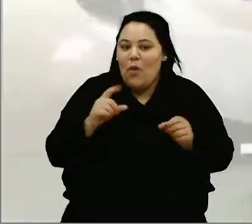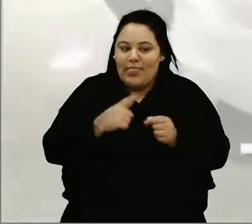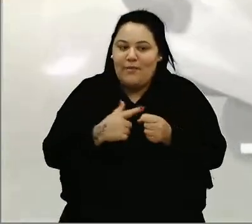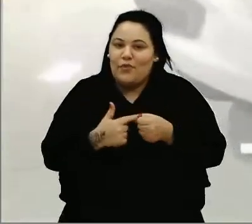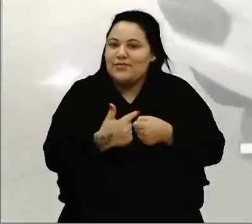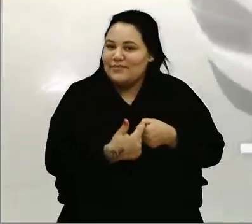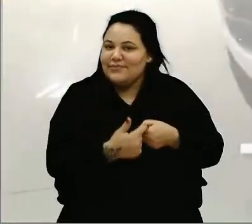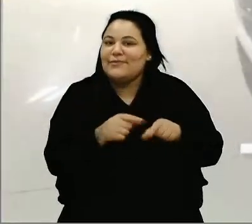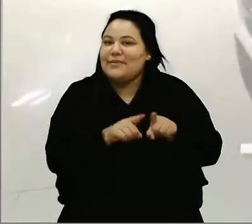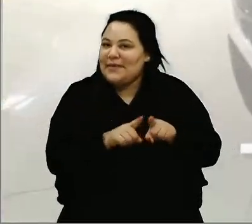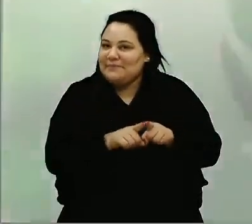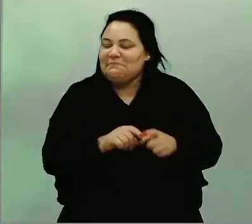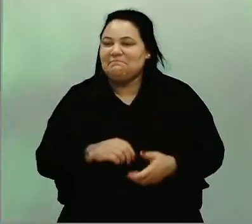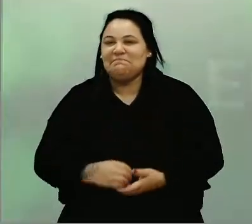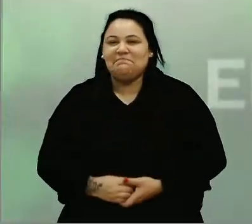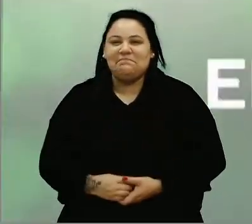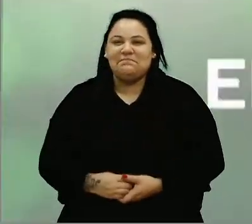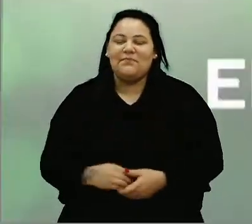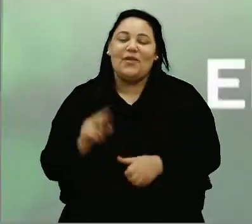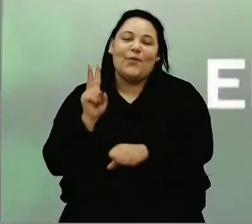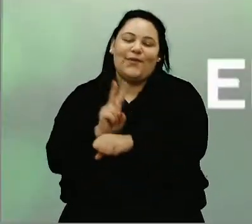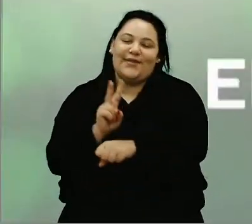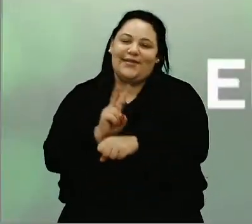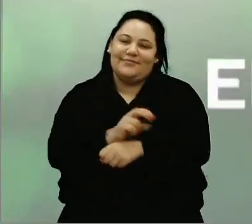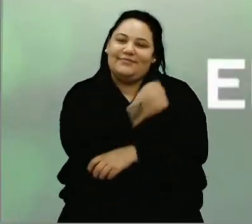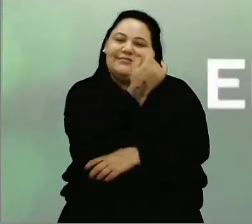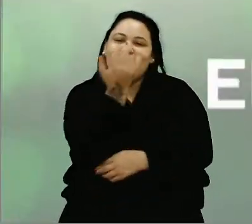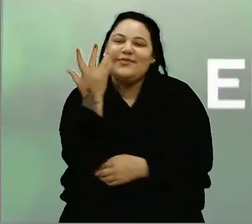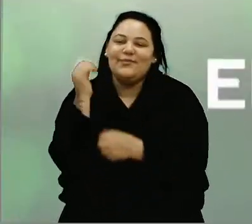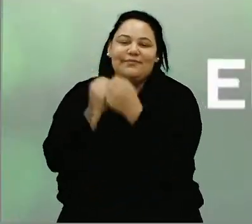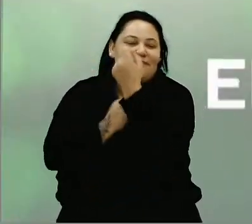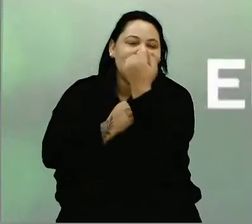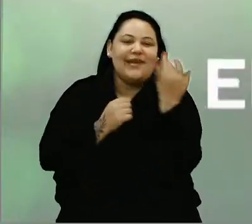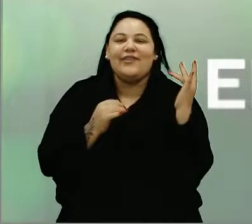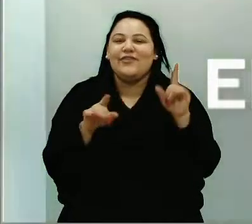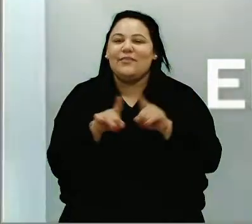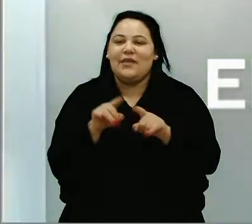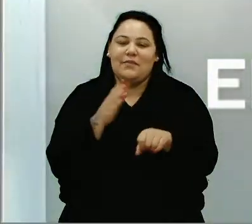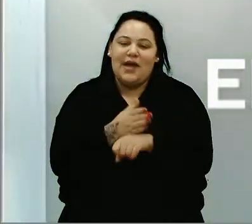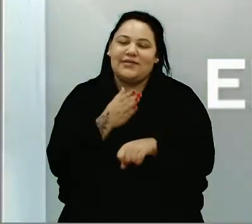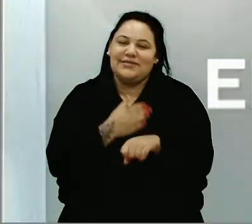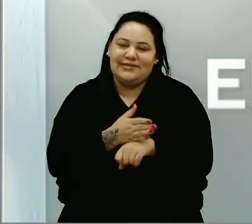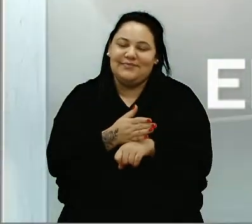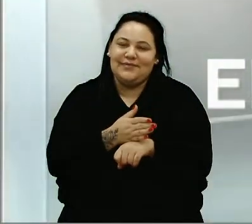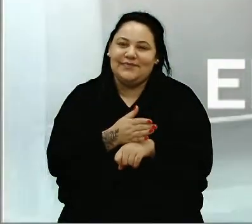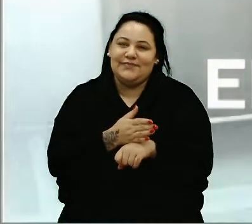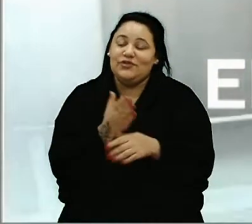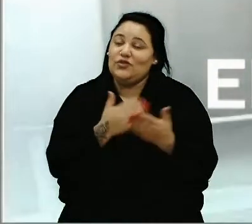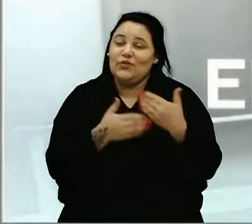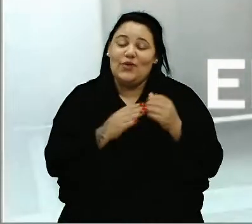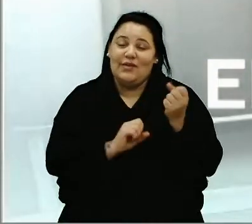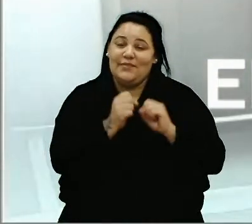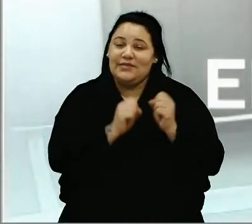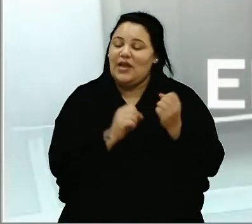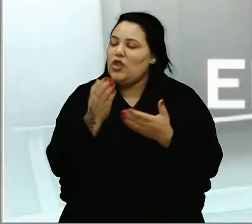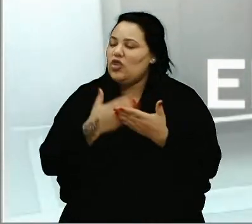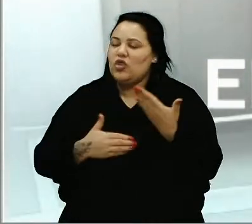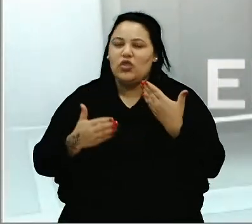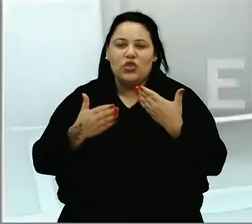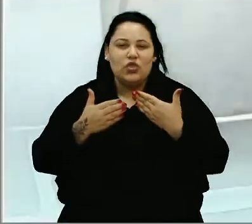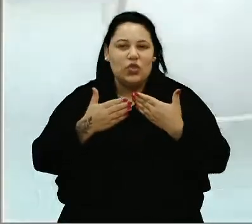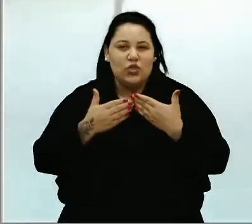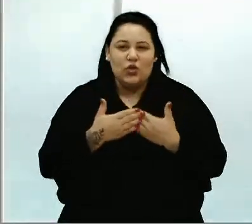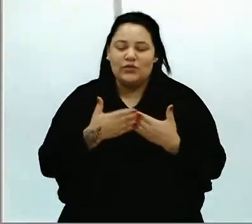municípios. O cuidado com o meio ambiente também faz parte do dia a dia. Todas as medidas necessárias para atender a